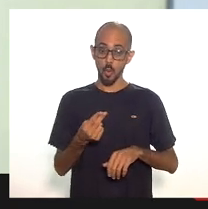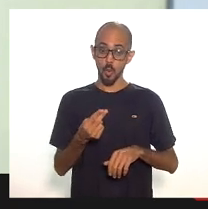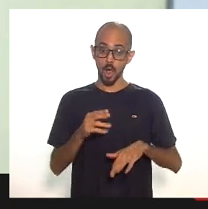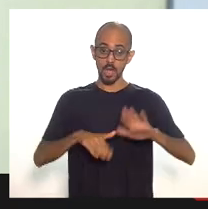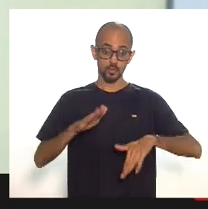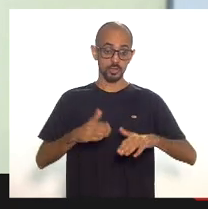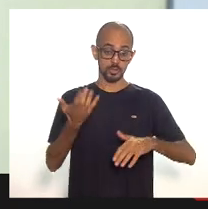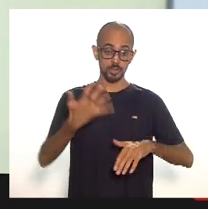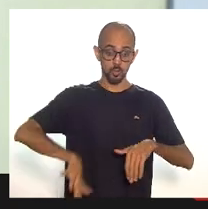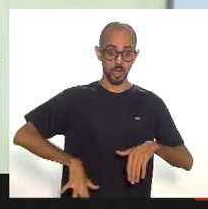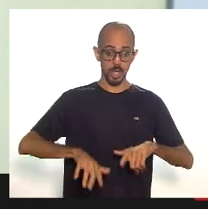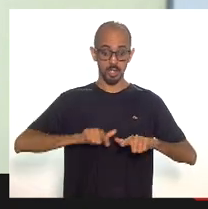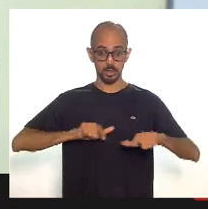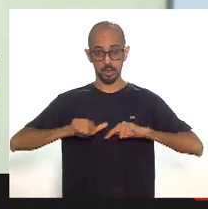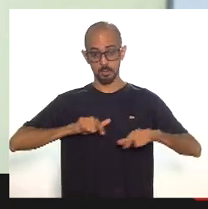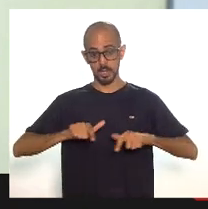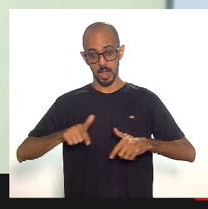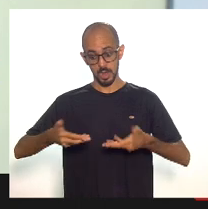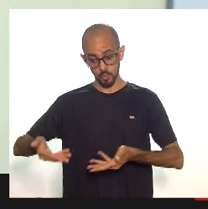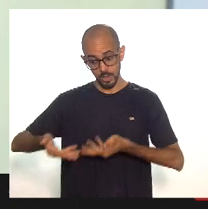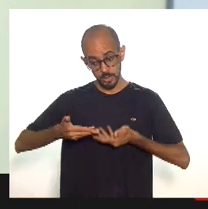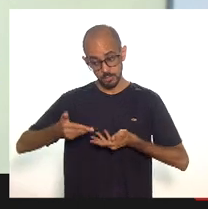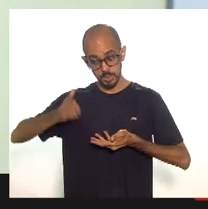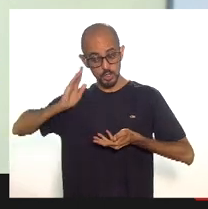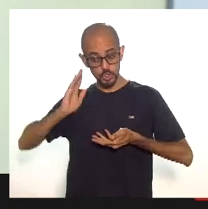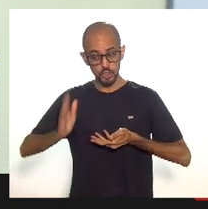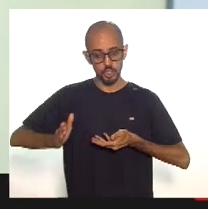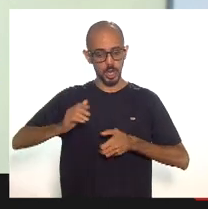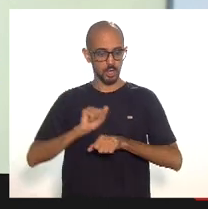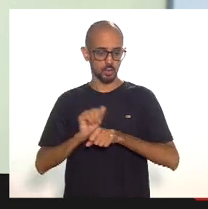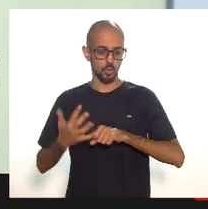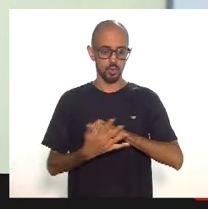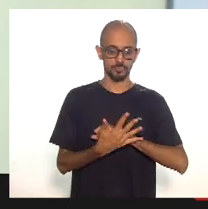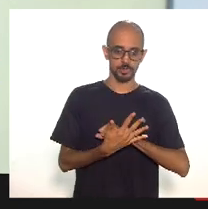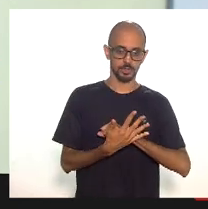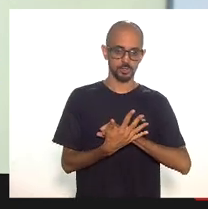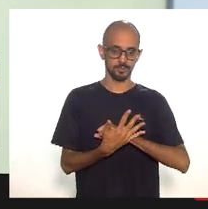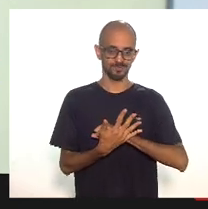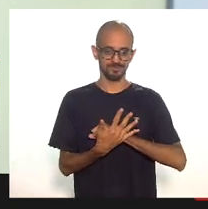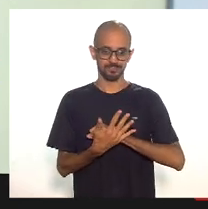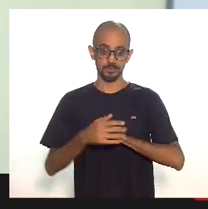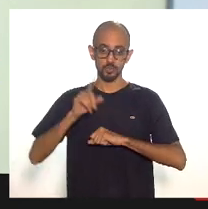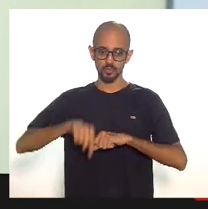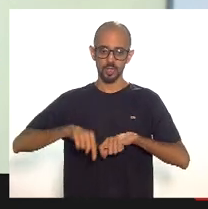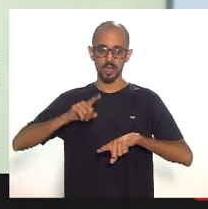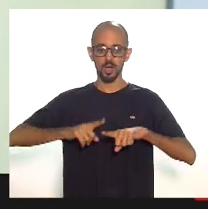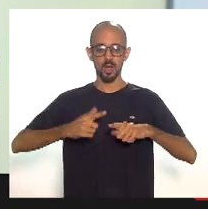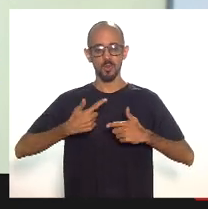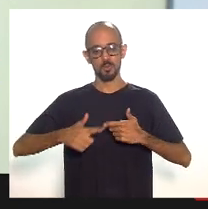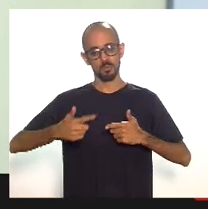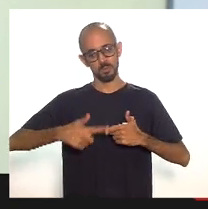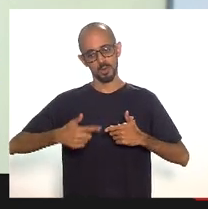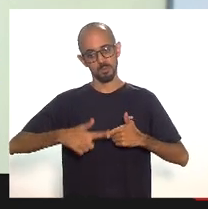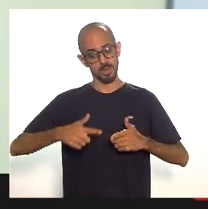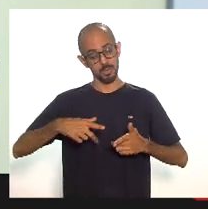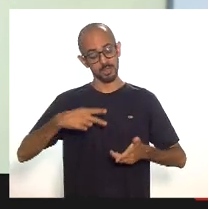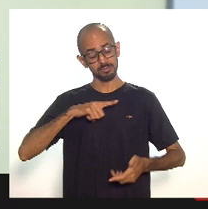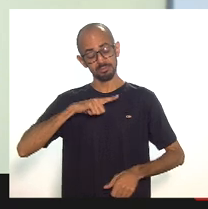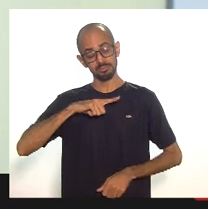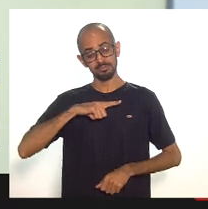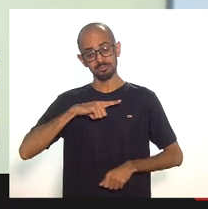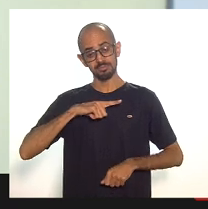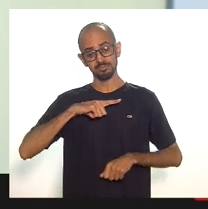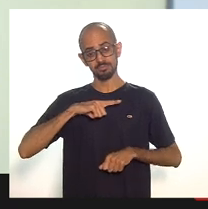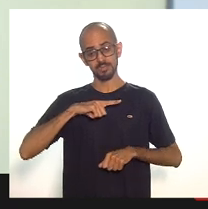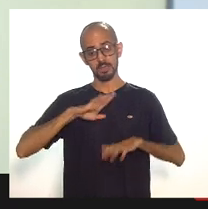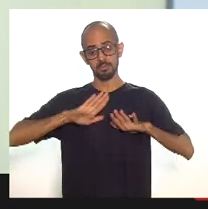não querem trabalhar no atendimento direto ao Covid. Então, esse é um problema que realmente existe,